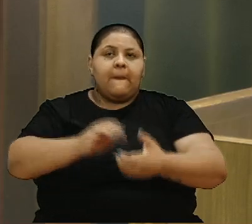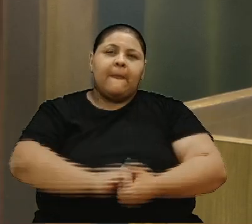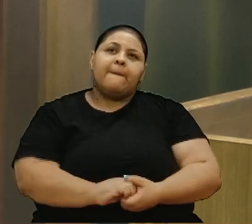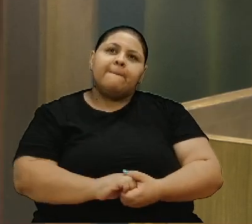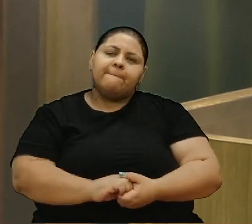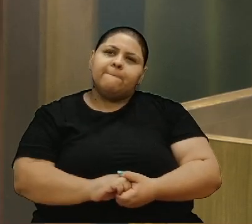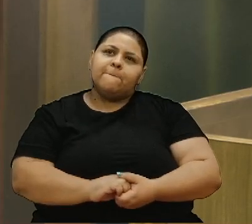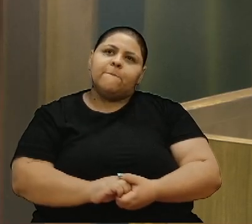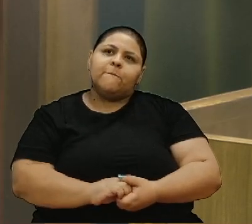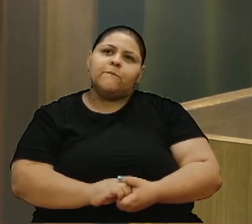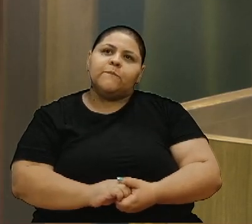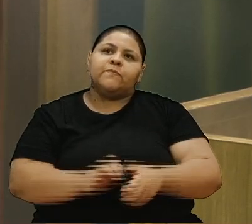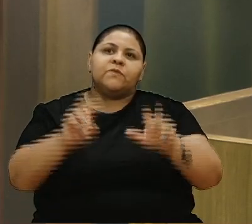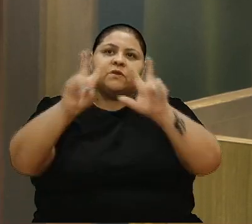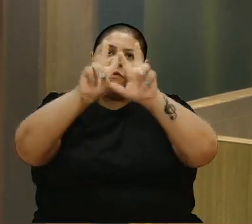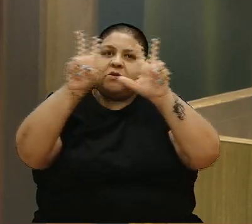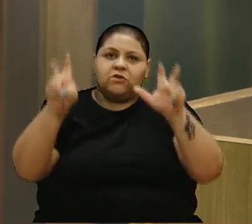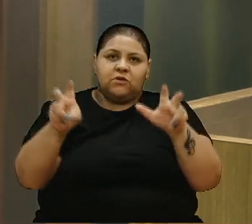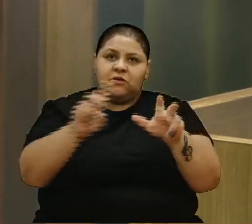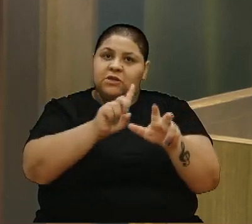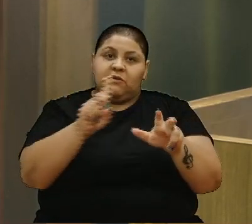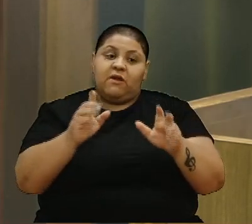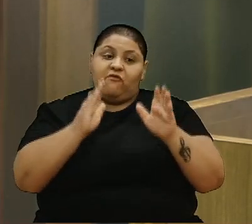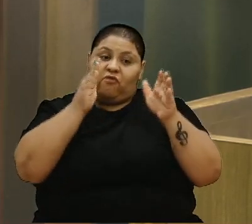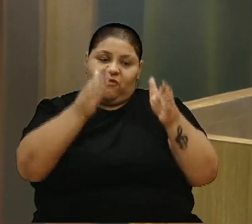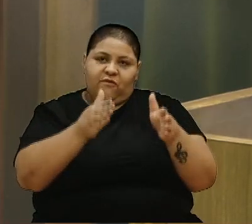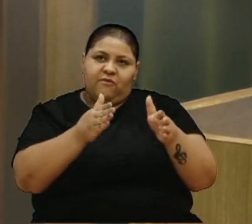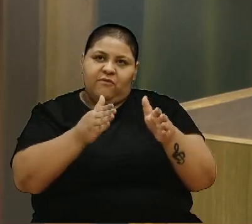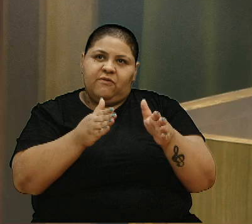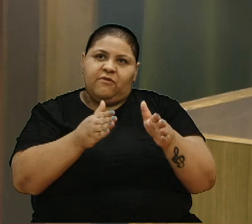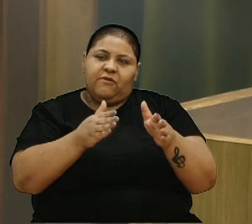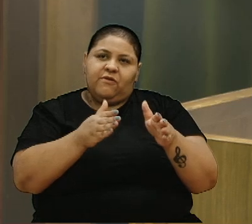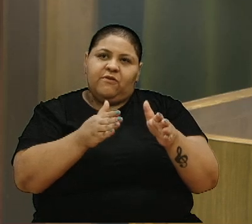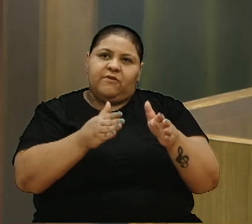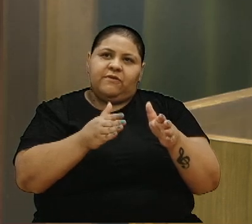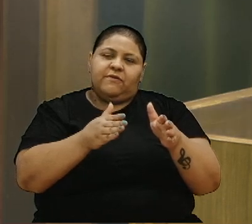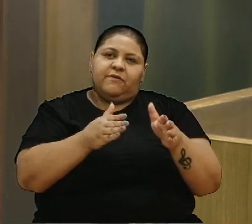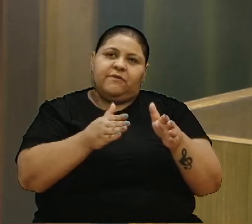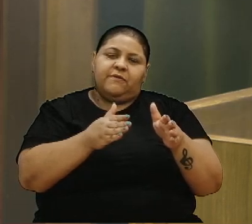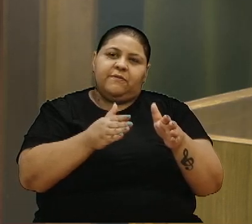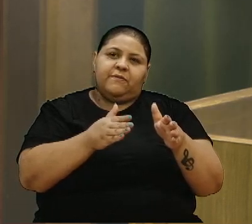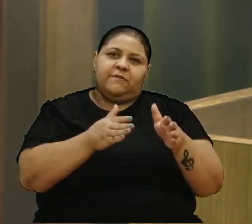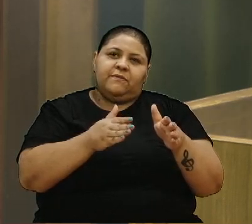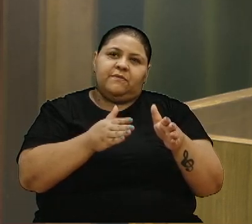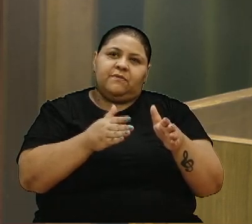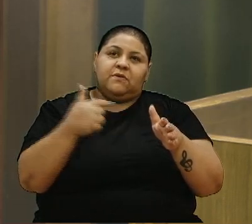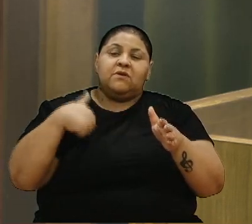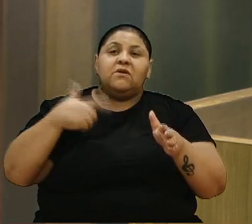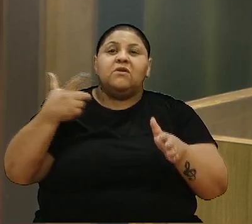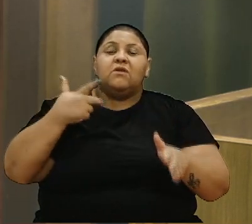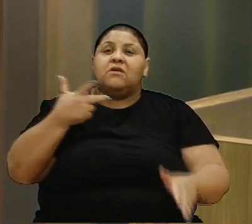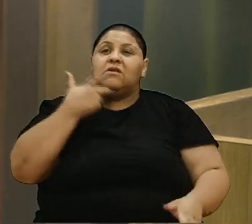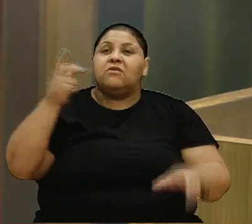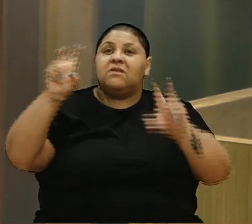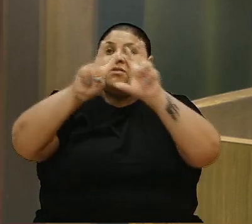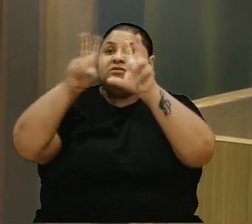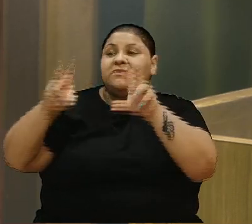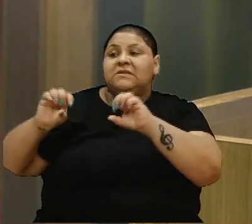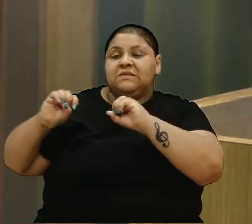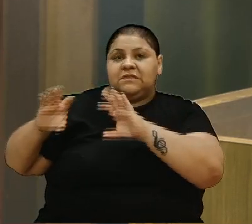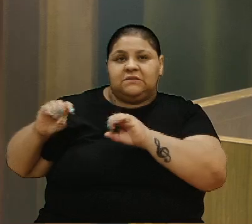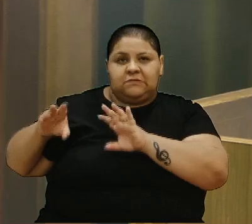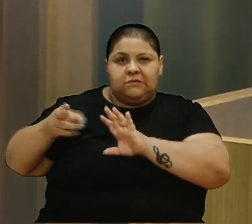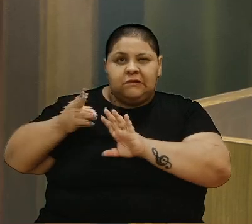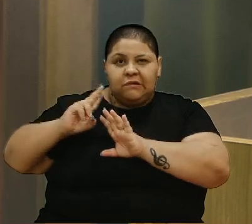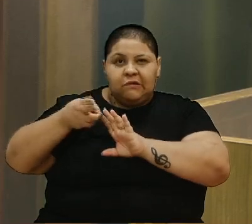O assunto da minha fala de hoje não era esse mais paroquial aqui das nossas questões. Eu quero falar sobre o tema da educação,